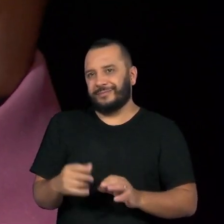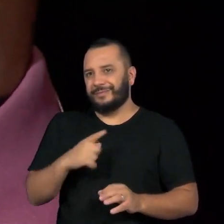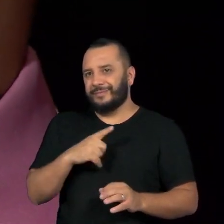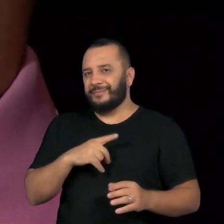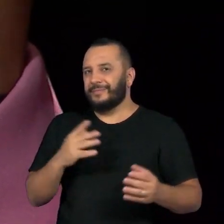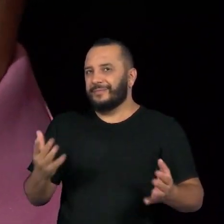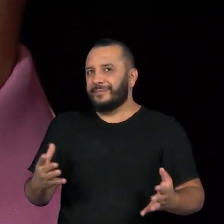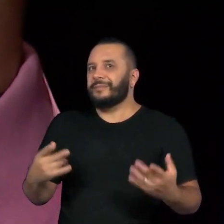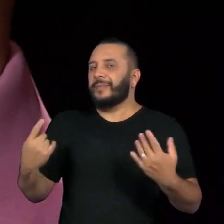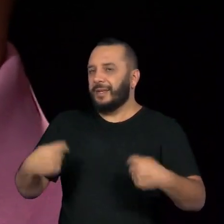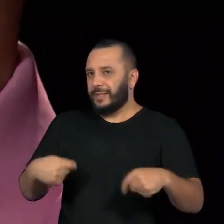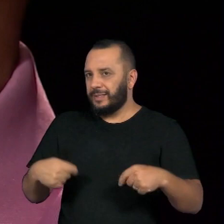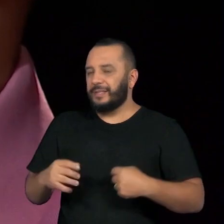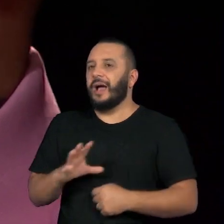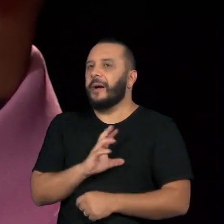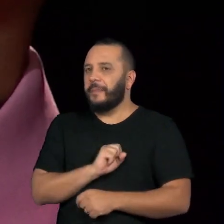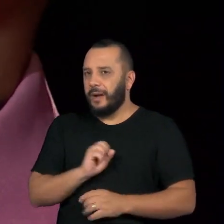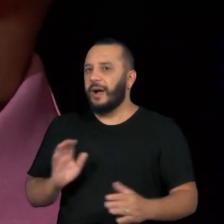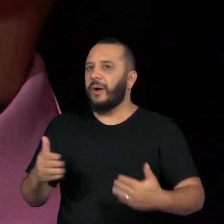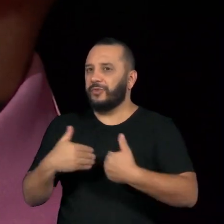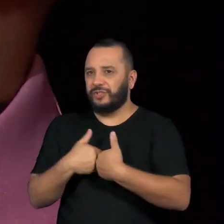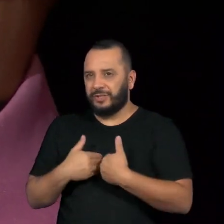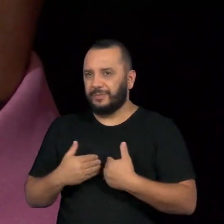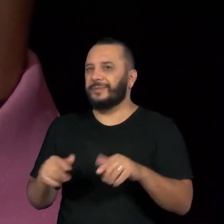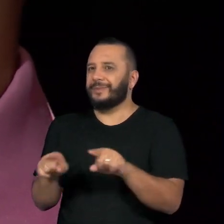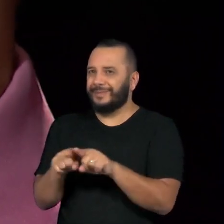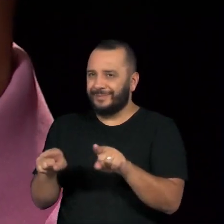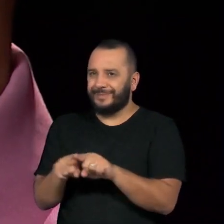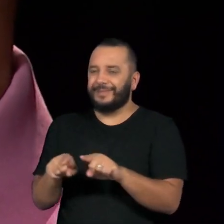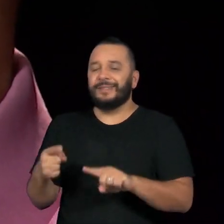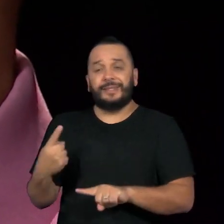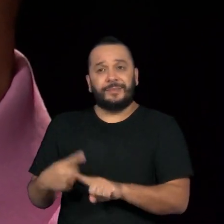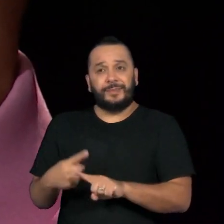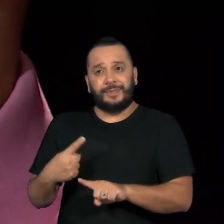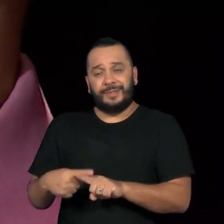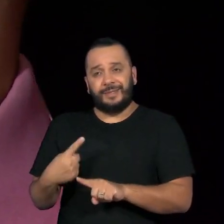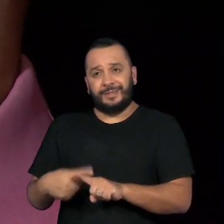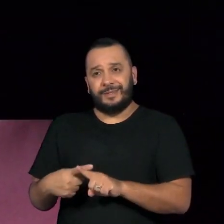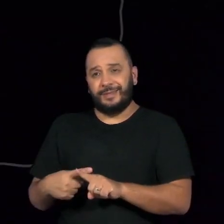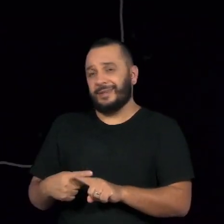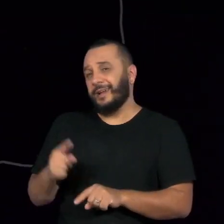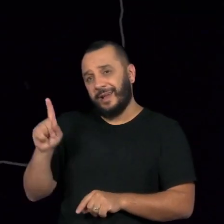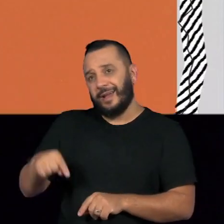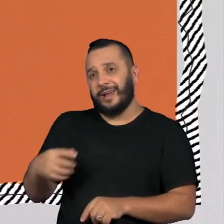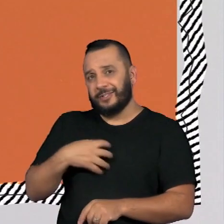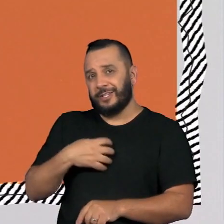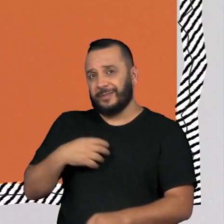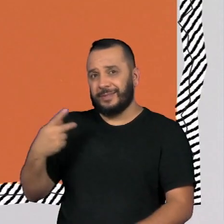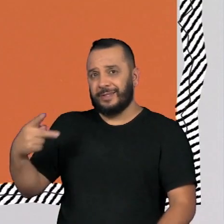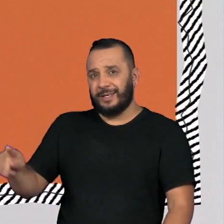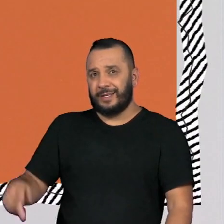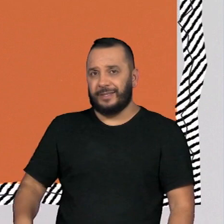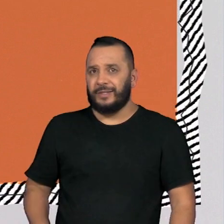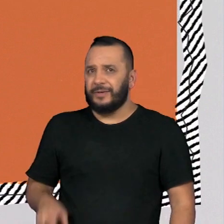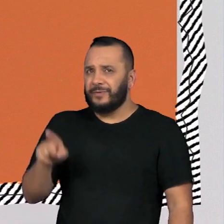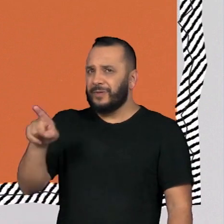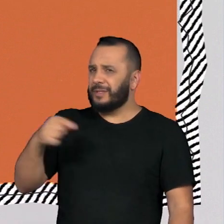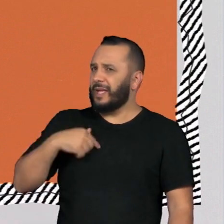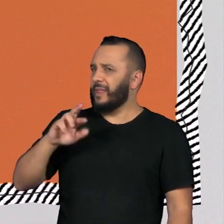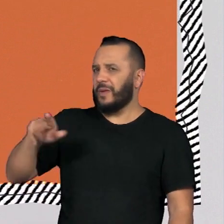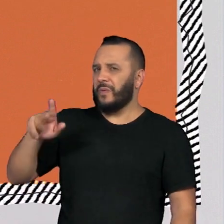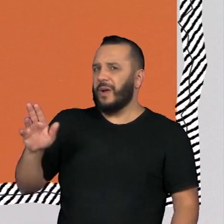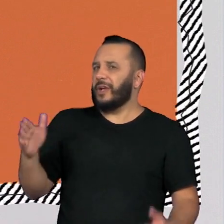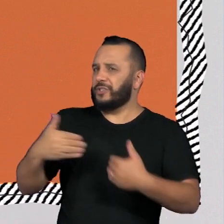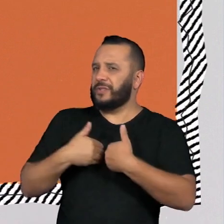gente precisa amar também o autismo do seu filho, porque é quem ele é. Você não é autista, você